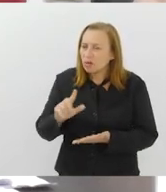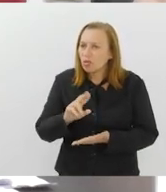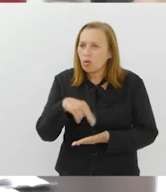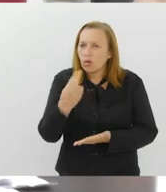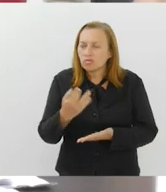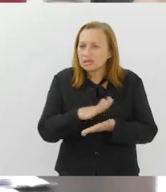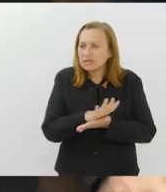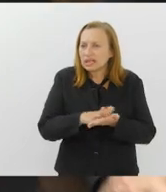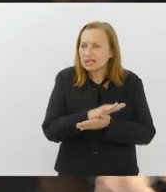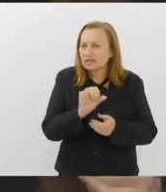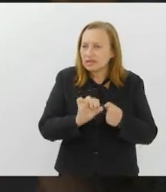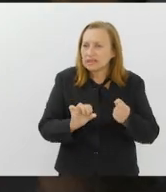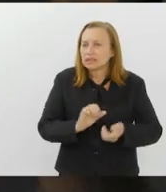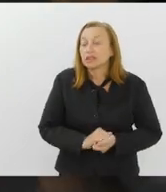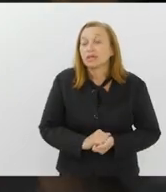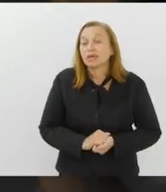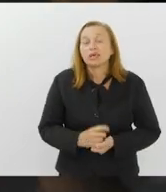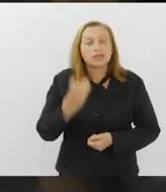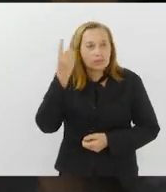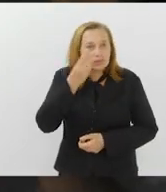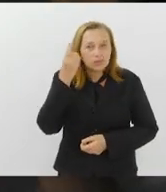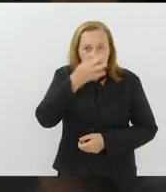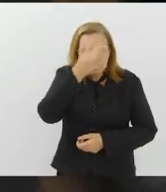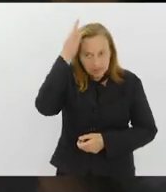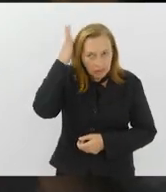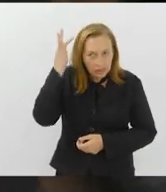feito? Deputado Fred,